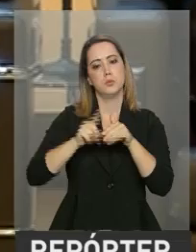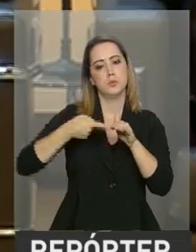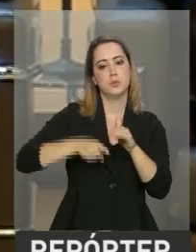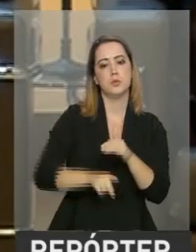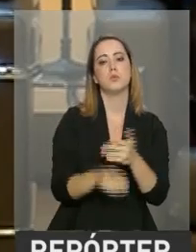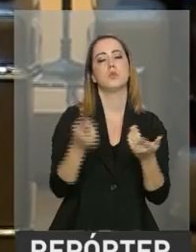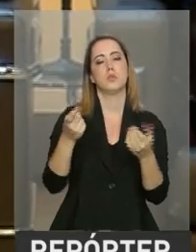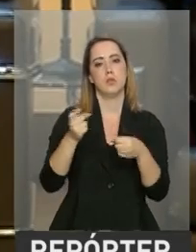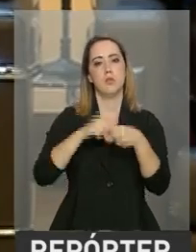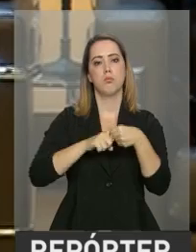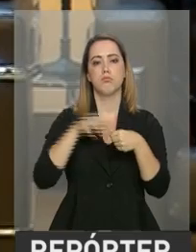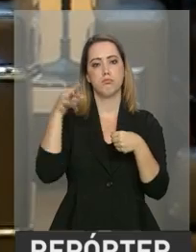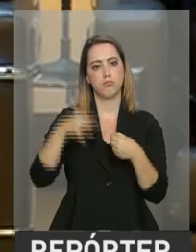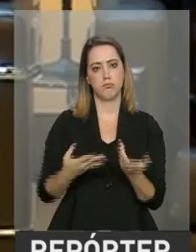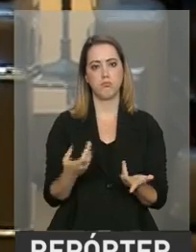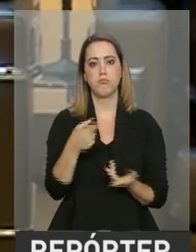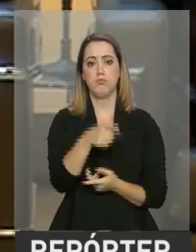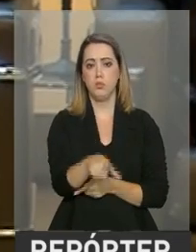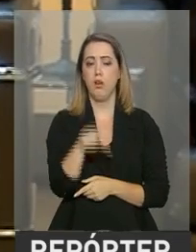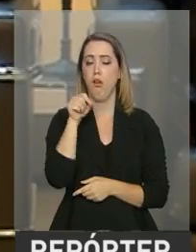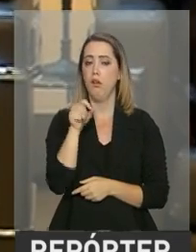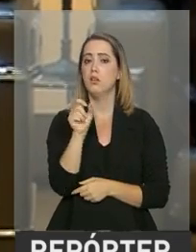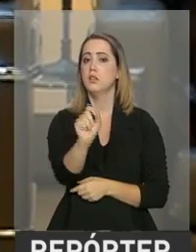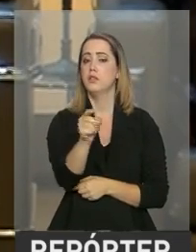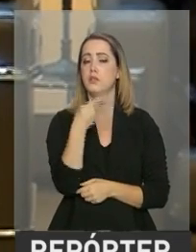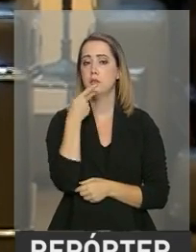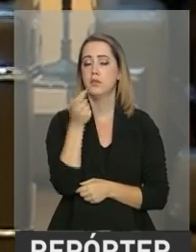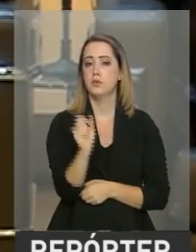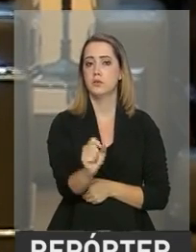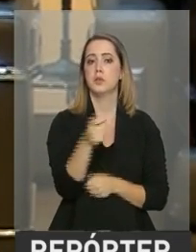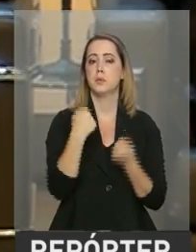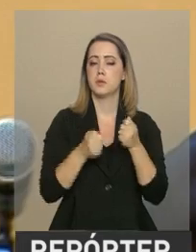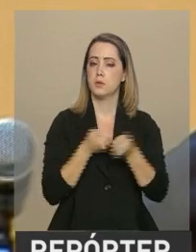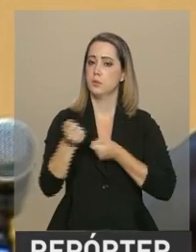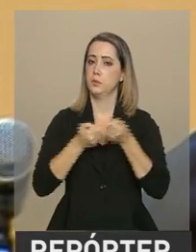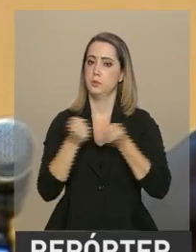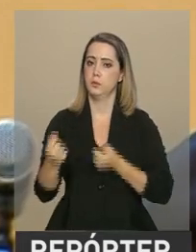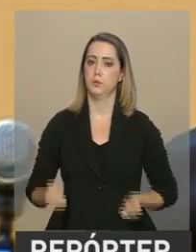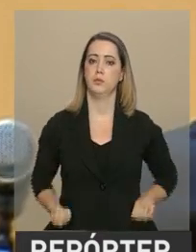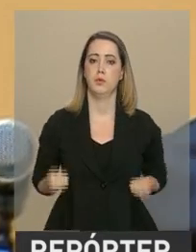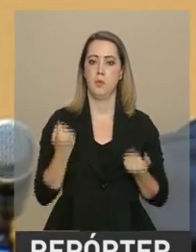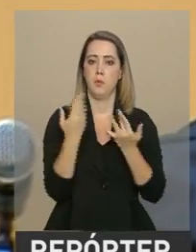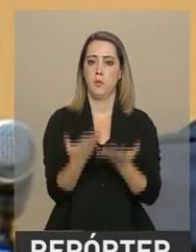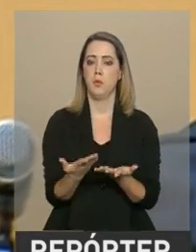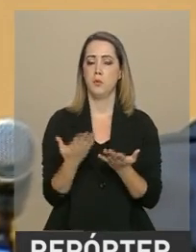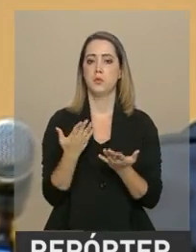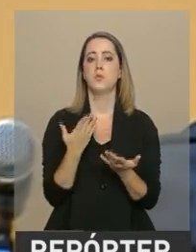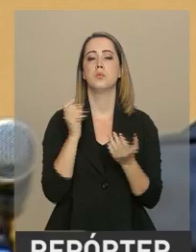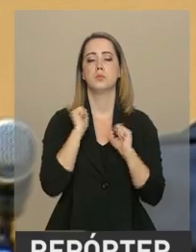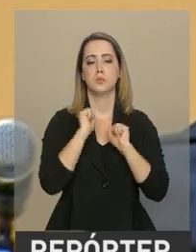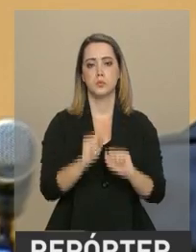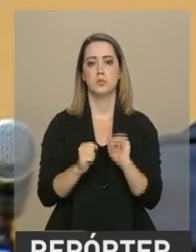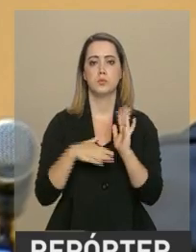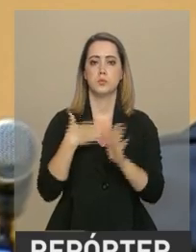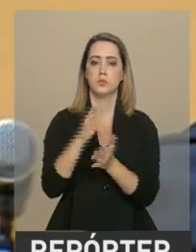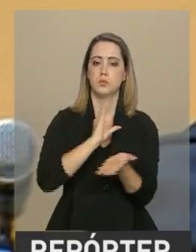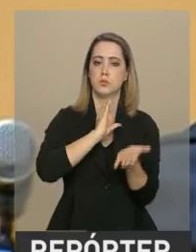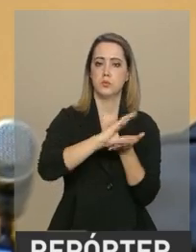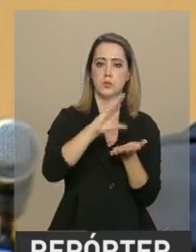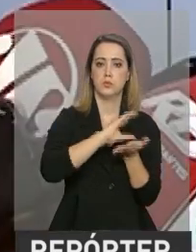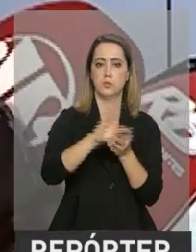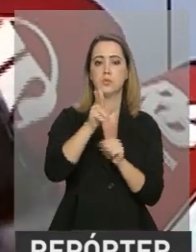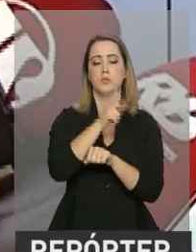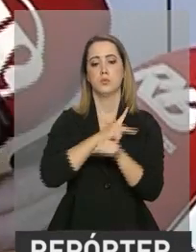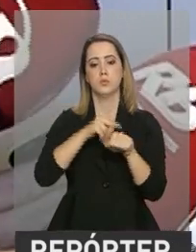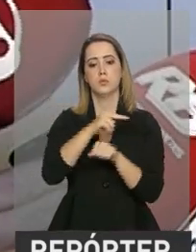sólida. Meirelles indicou ainda que é preciso controlar os gastos públicos para preservar a capacidade de investimento do